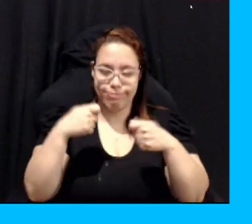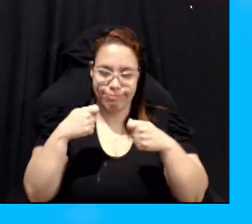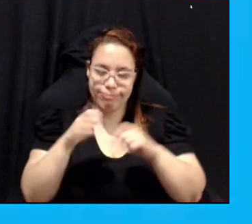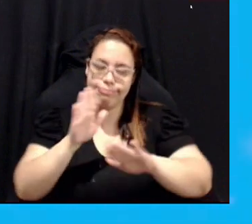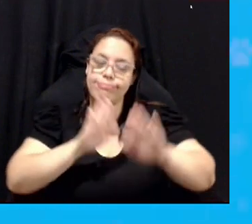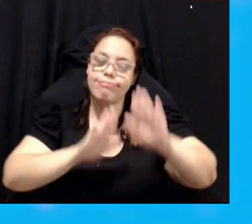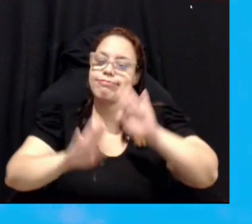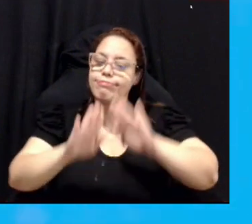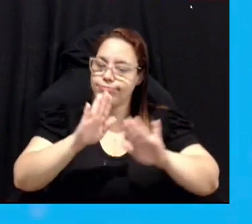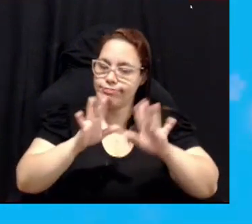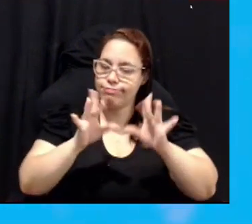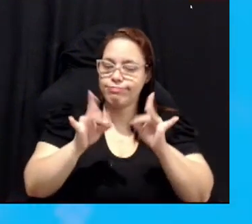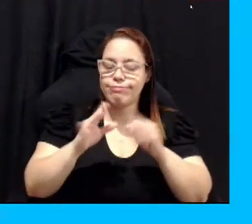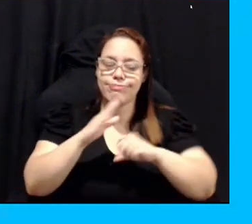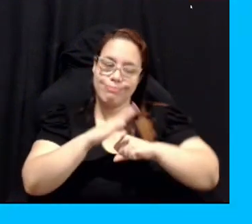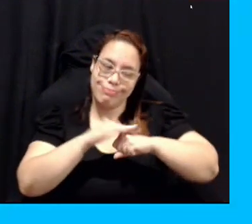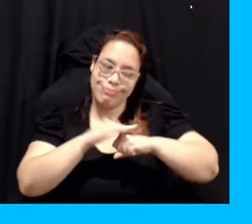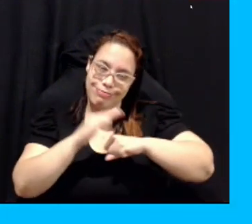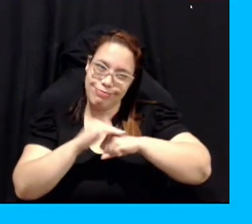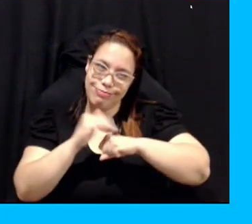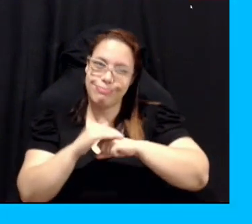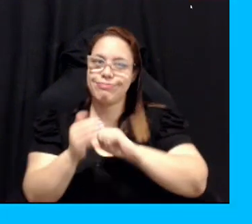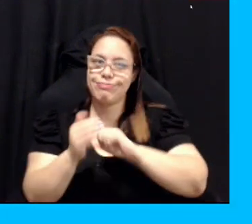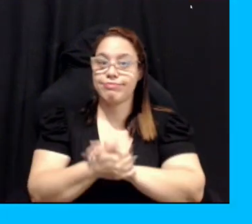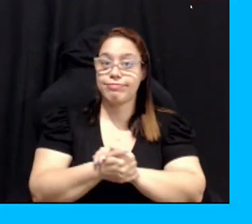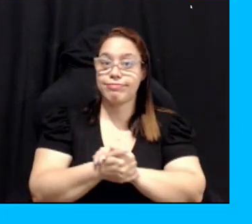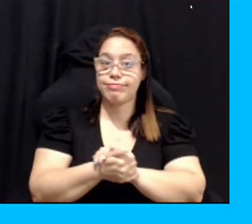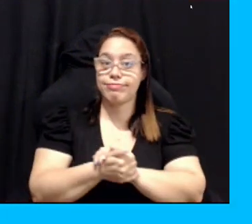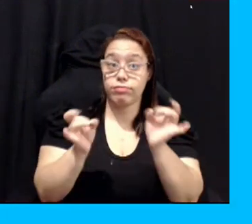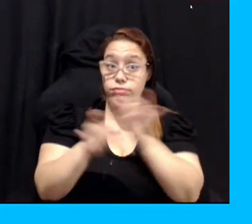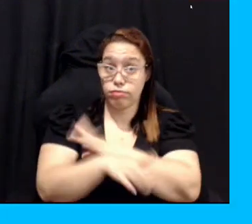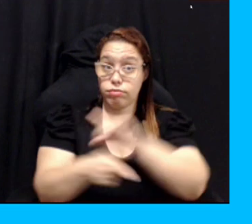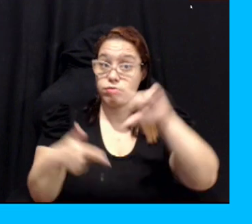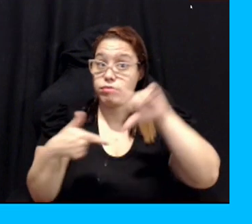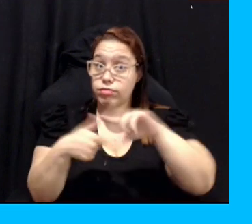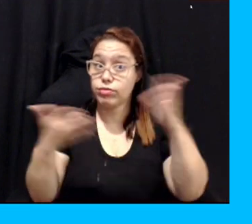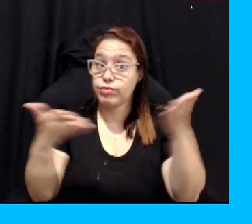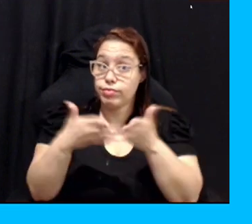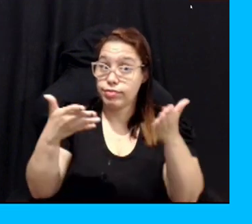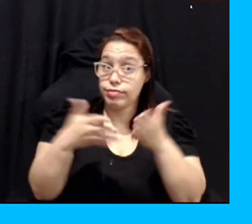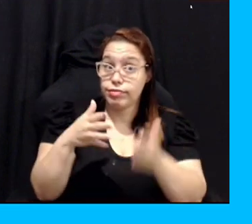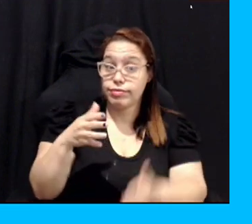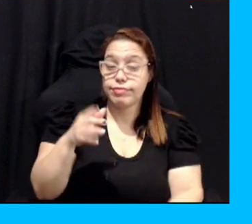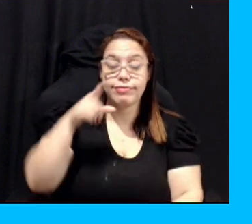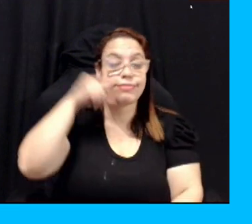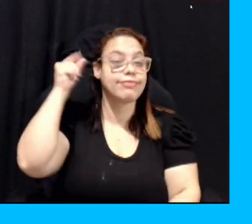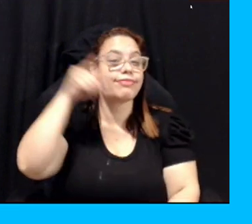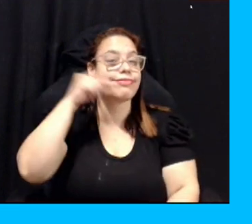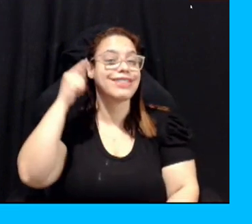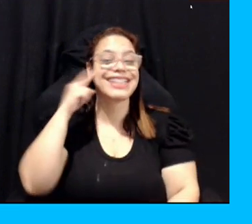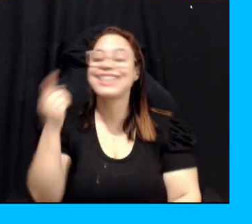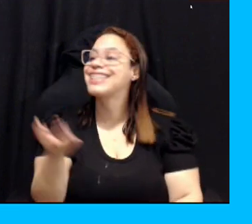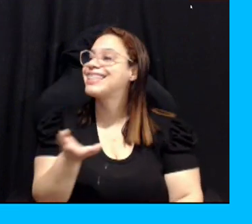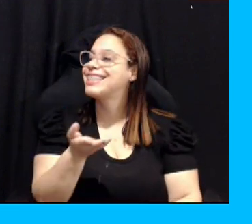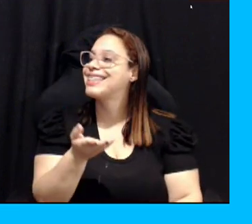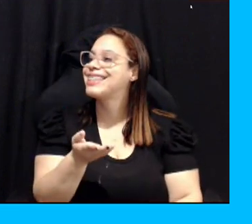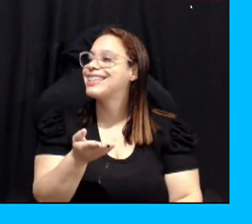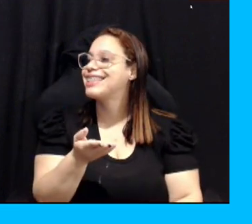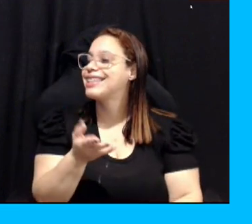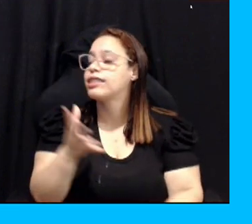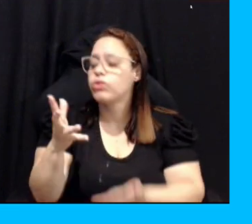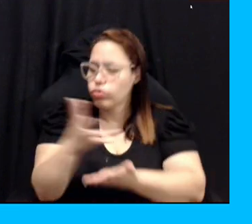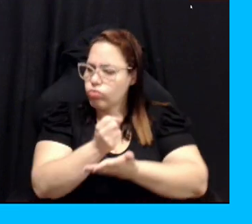e muito carinho. A gente encerra o quadro de hoje com a gatinha Alfreda, que foi resgatada